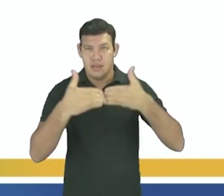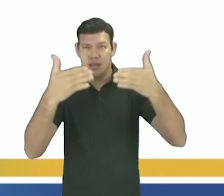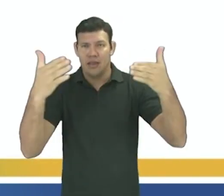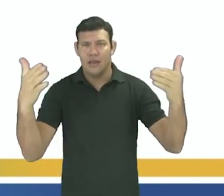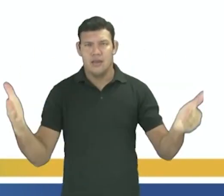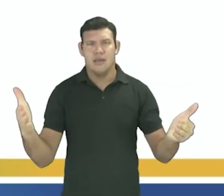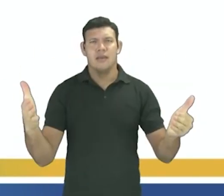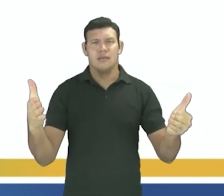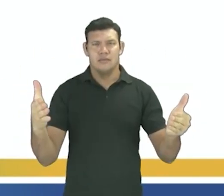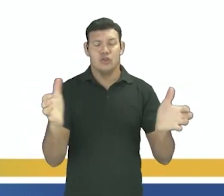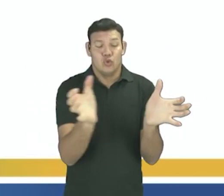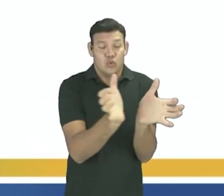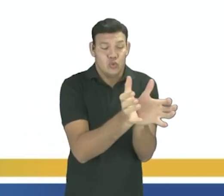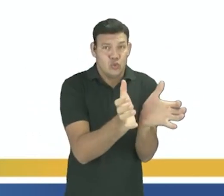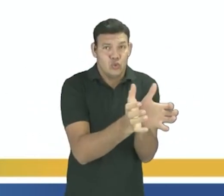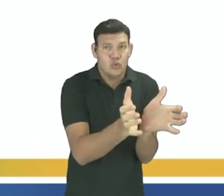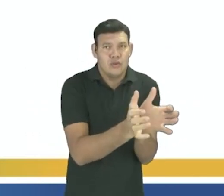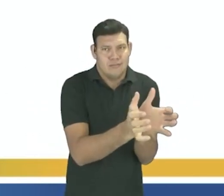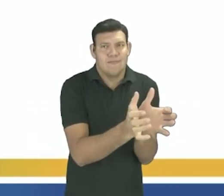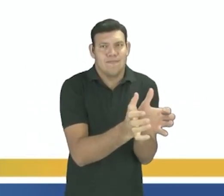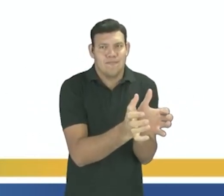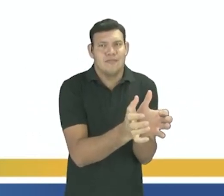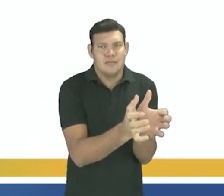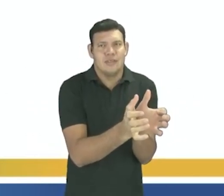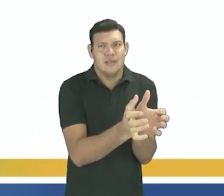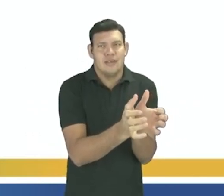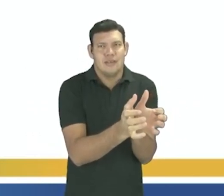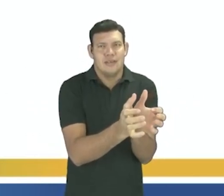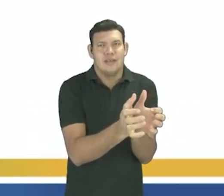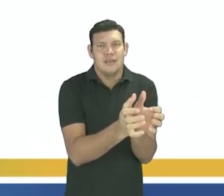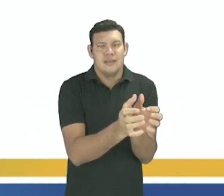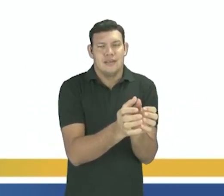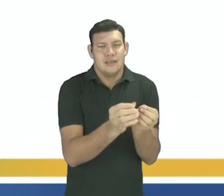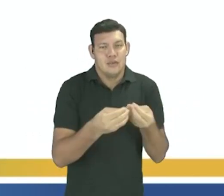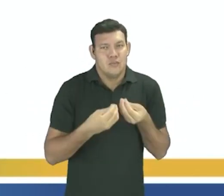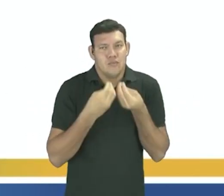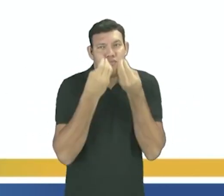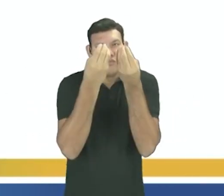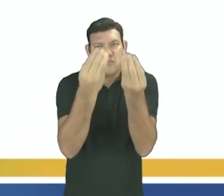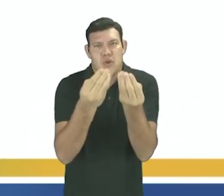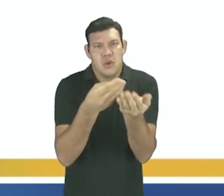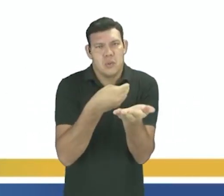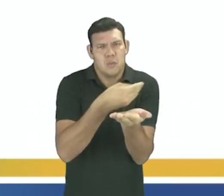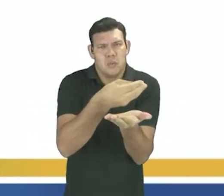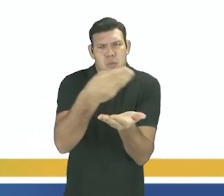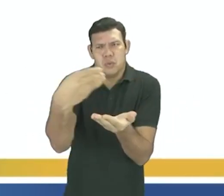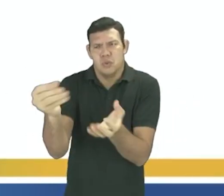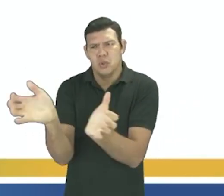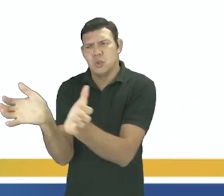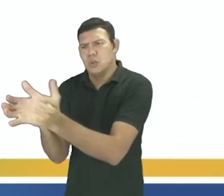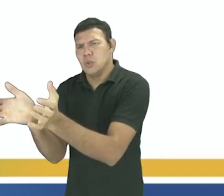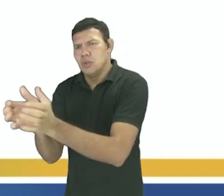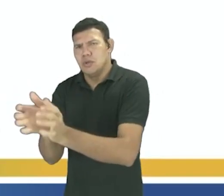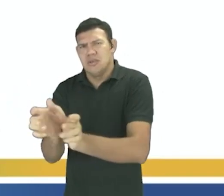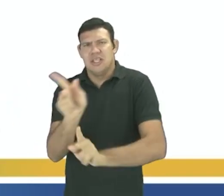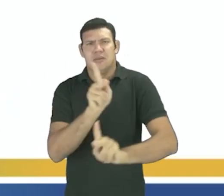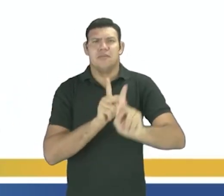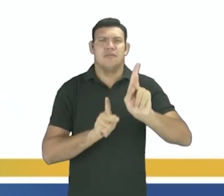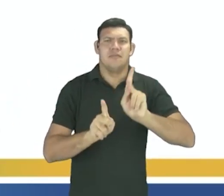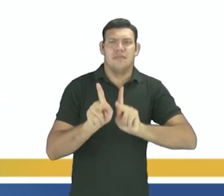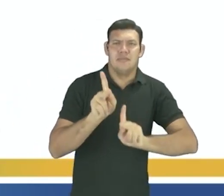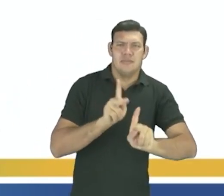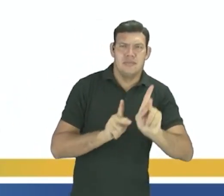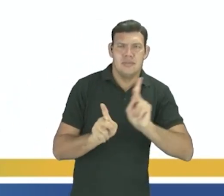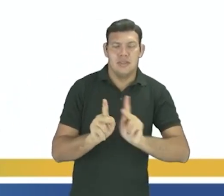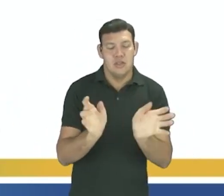comunicação coletiva, ou seja, ela é destinada a uma coletividade, a população